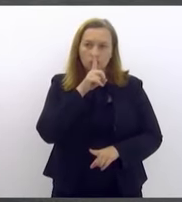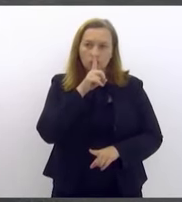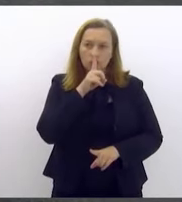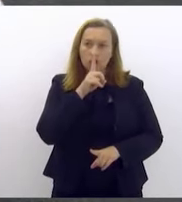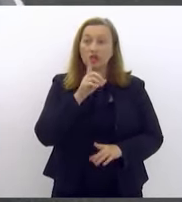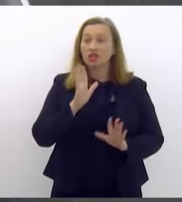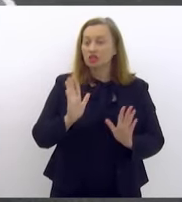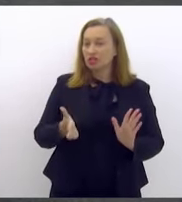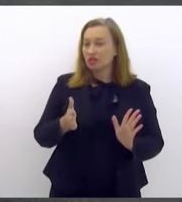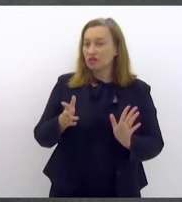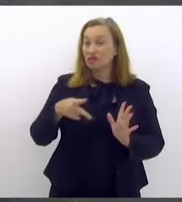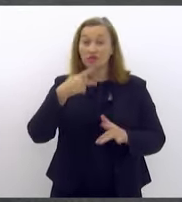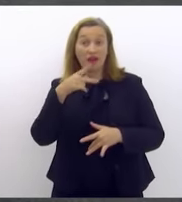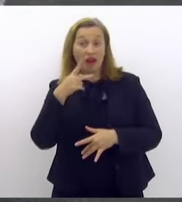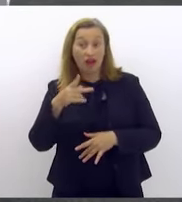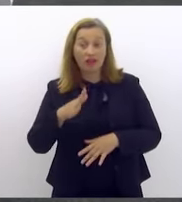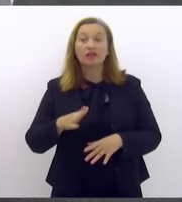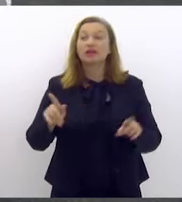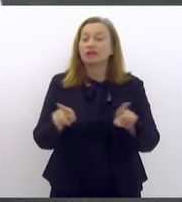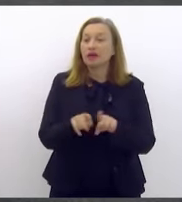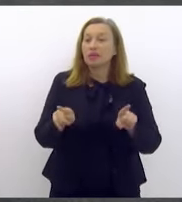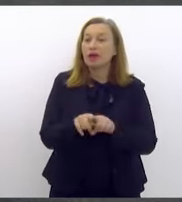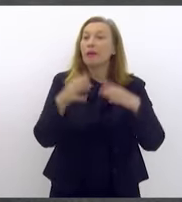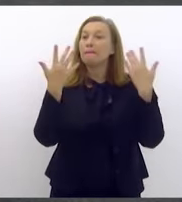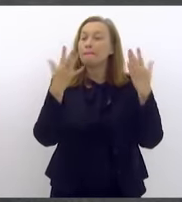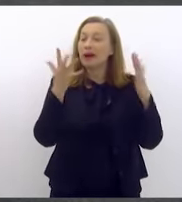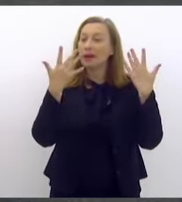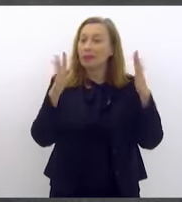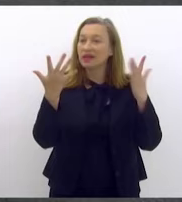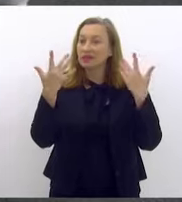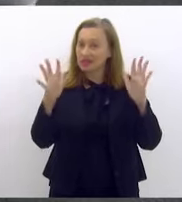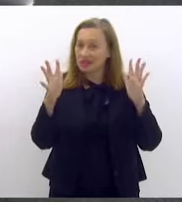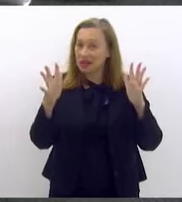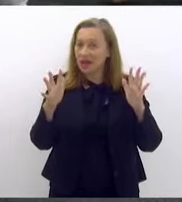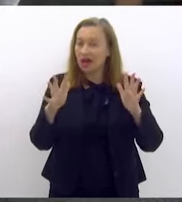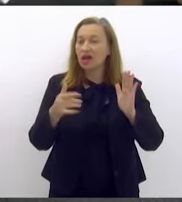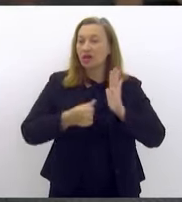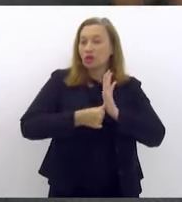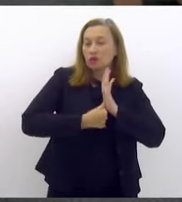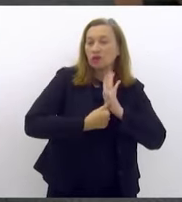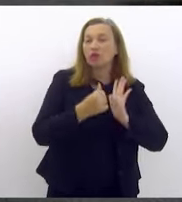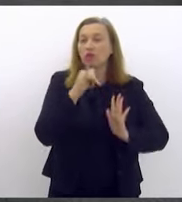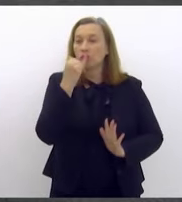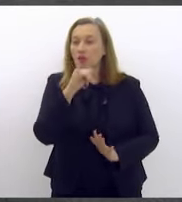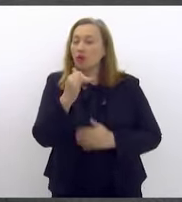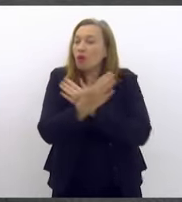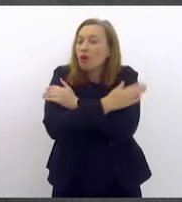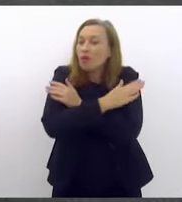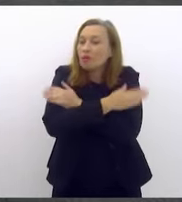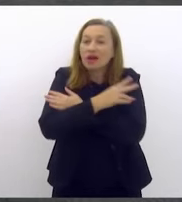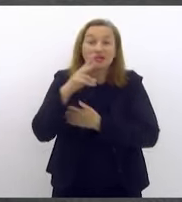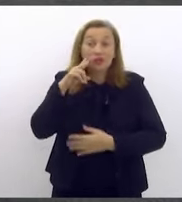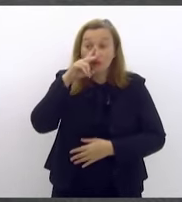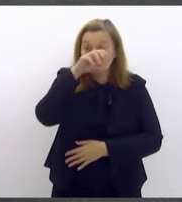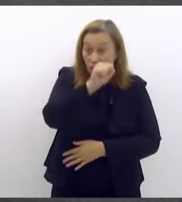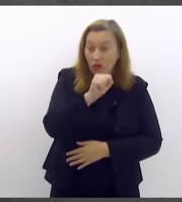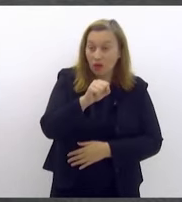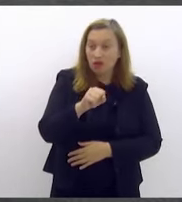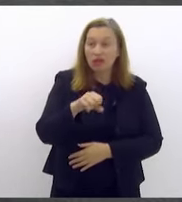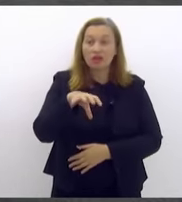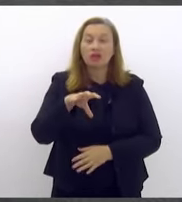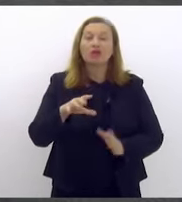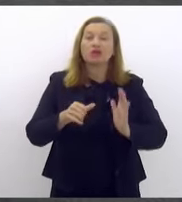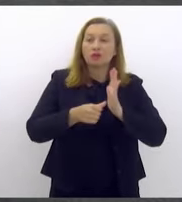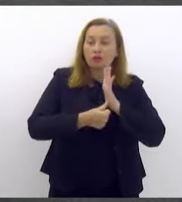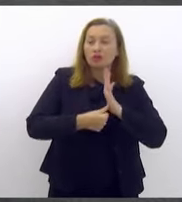tão instigada, saudar também o Fluminense, mas deixar um abraço forte, apertado aqui, para a torcida vascaína,